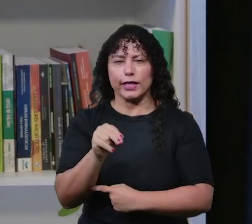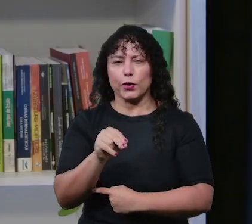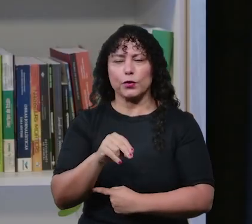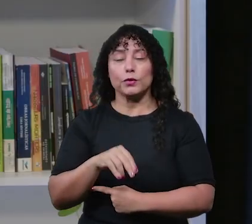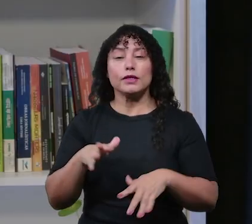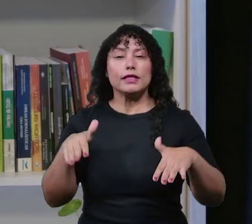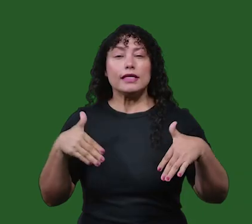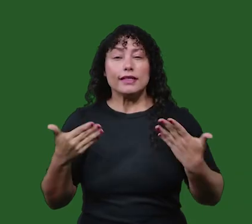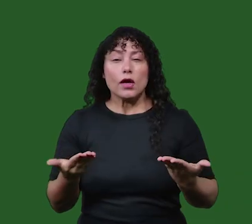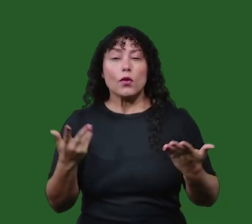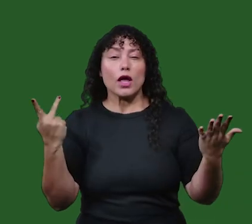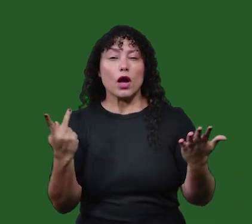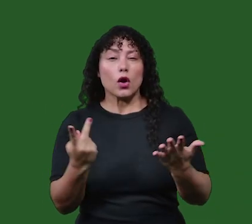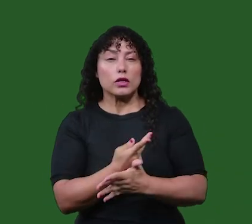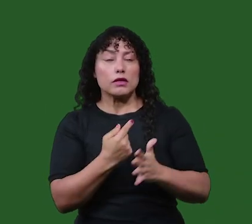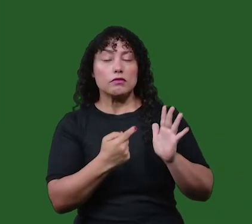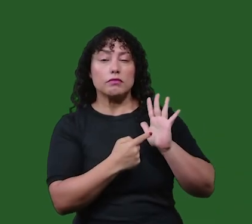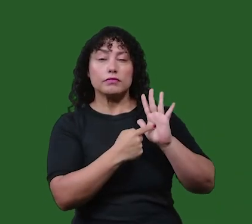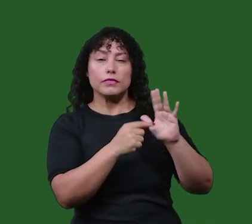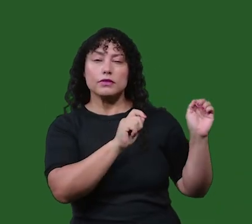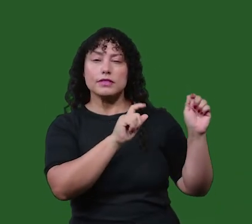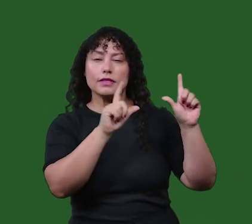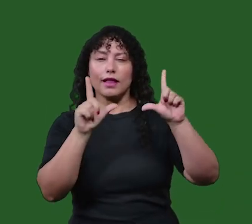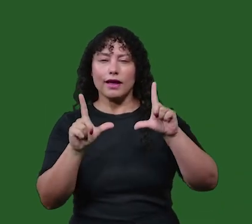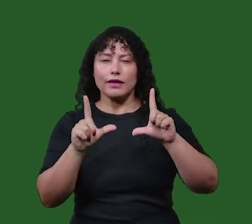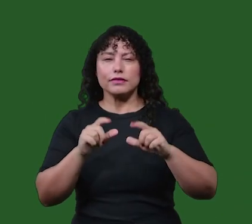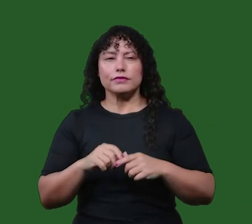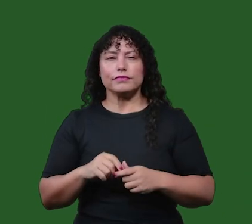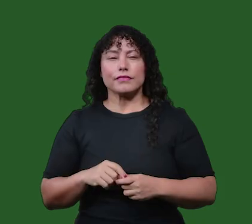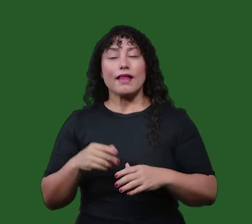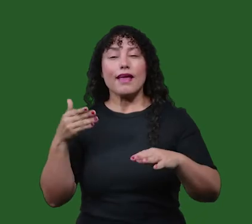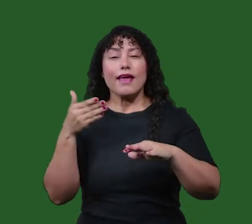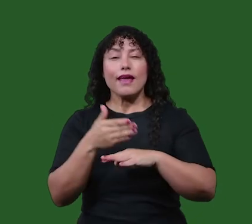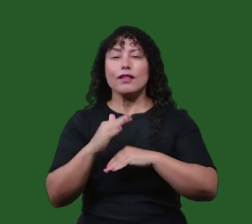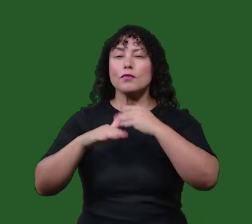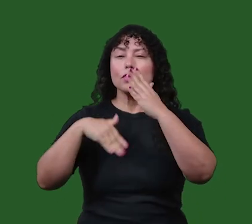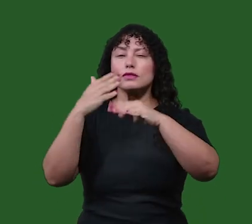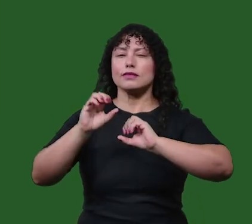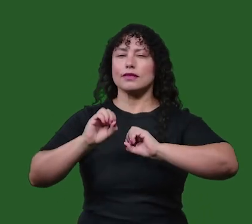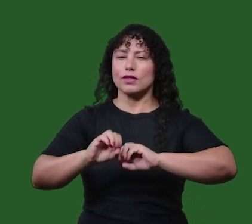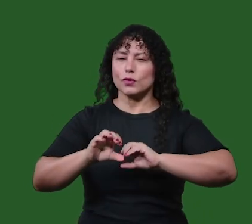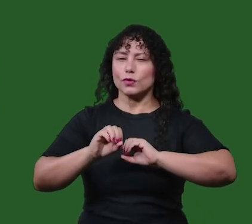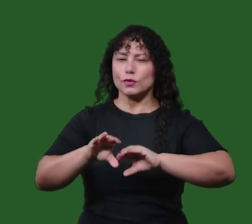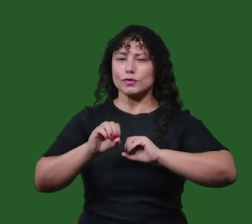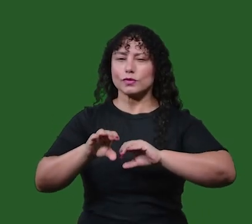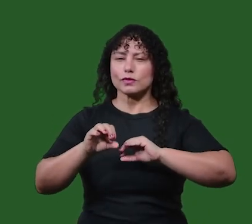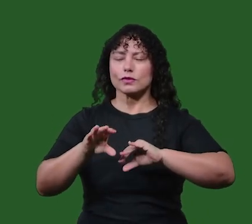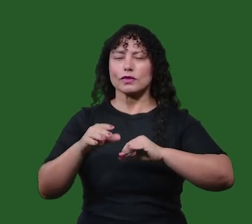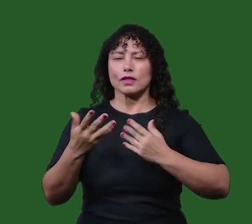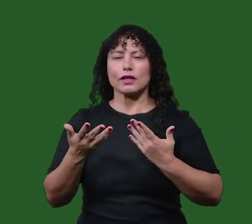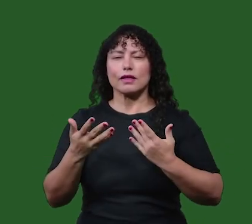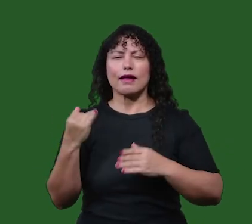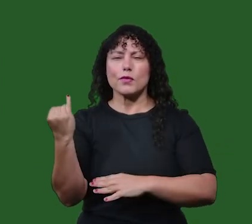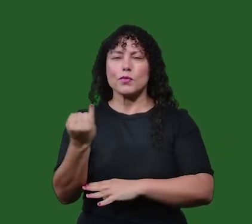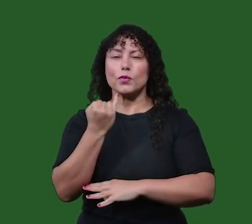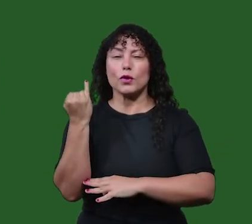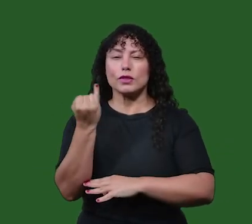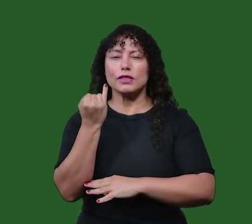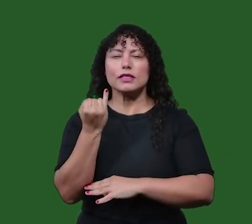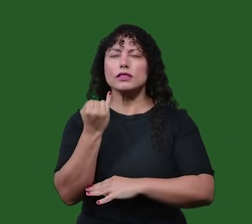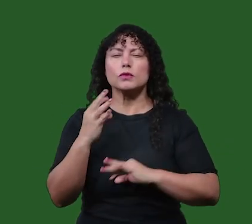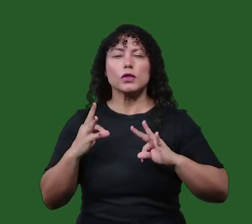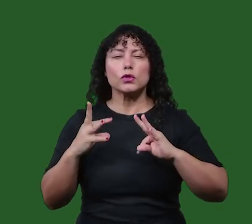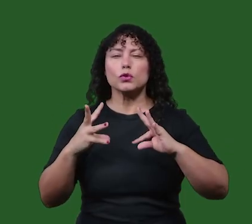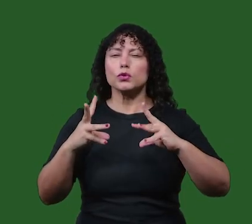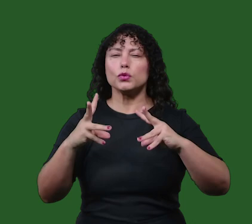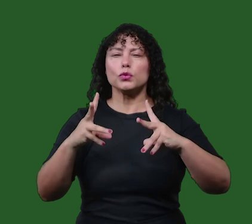óbvio que não. Então, o que acontece, dá uma olhada no slide, né, aí entra o processo da educação como de mega importância